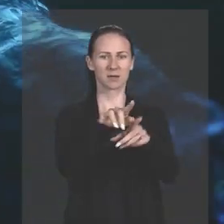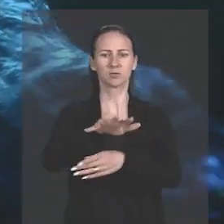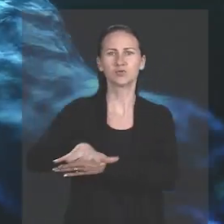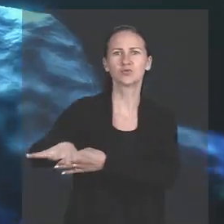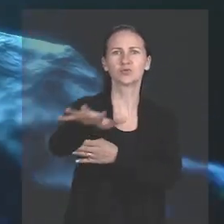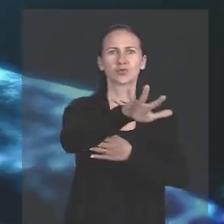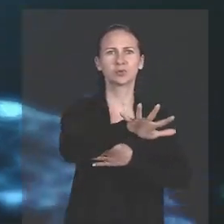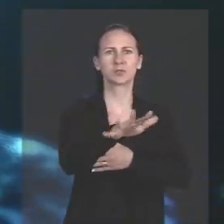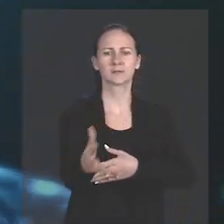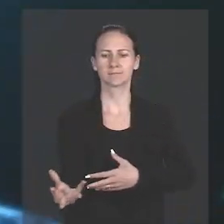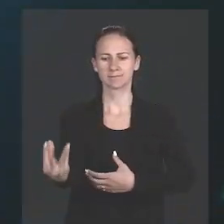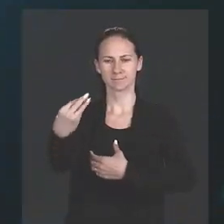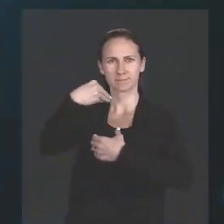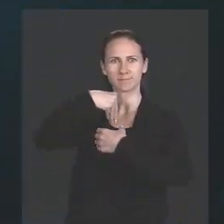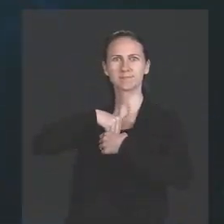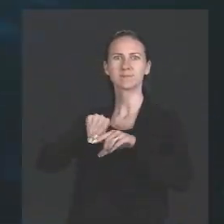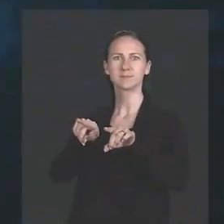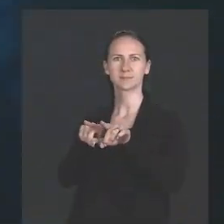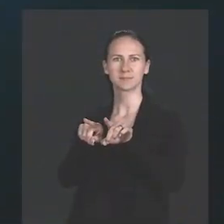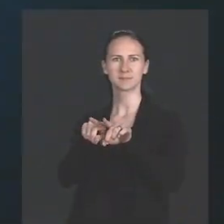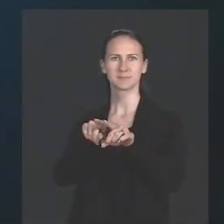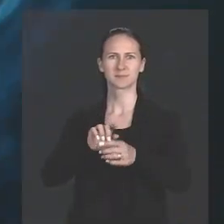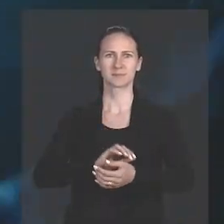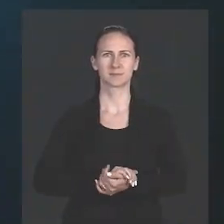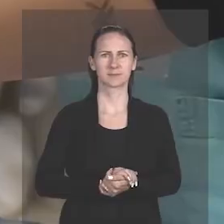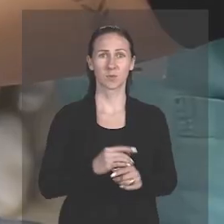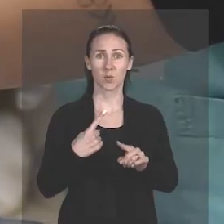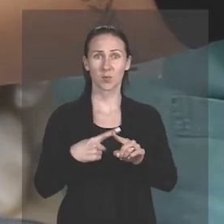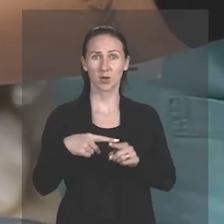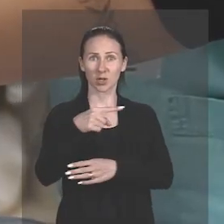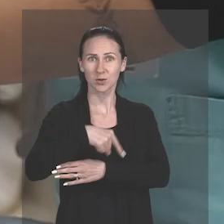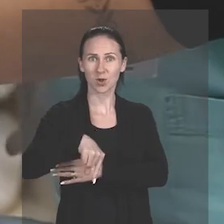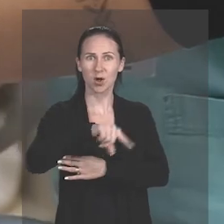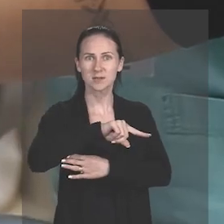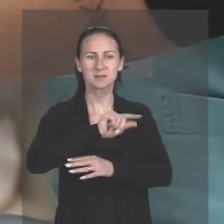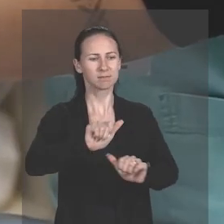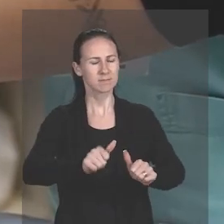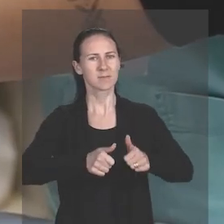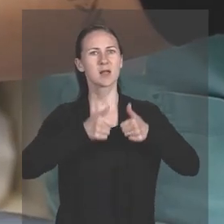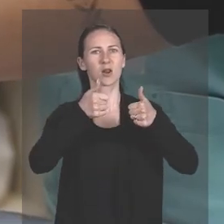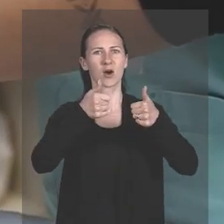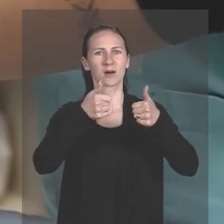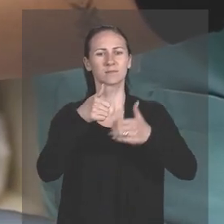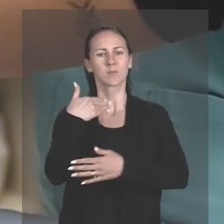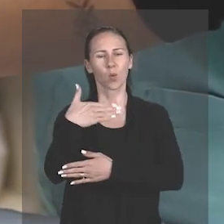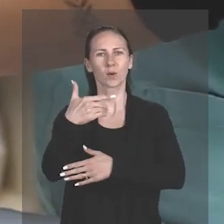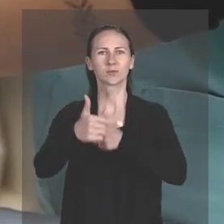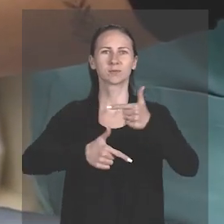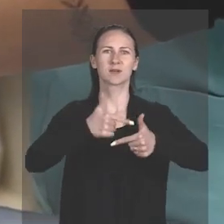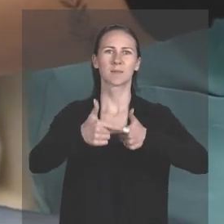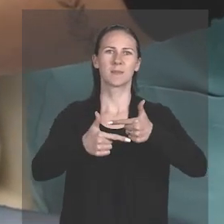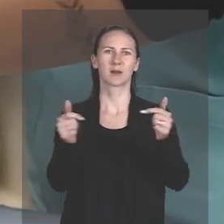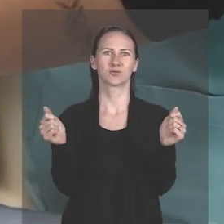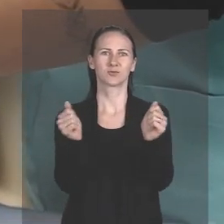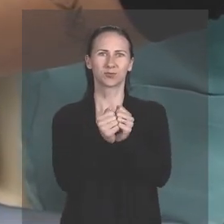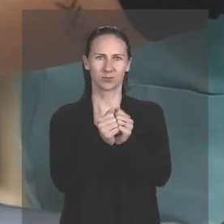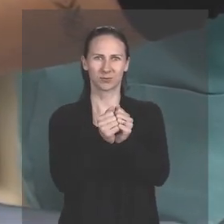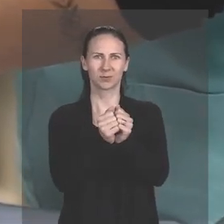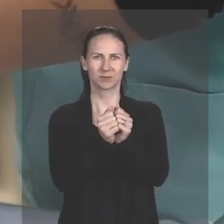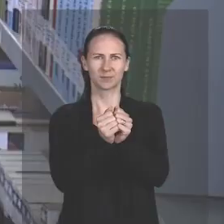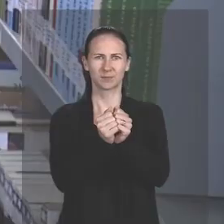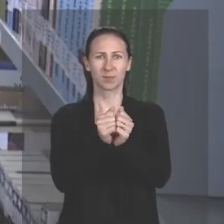e que o todo vive em nós. Porque somos melhores quando trabalhamos juntos,